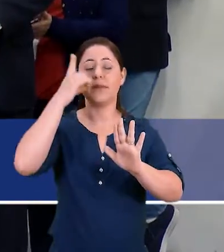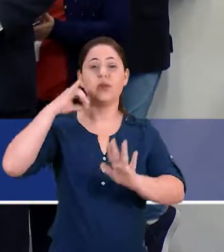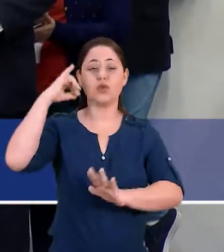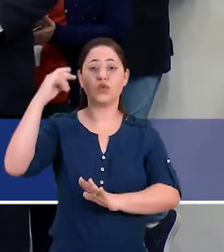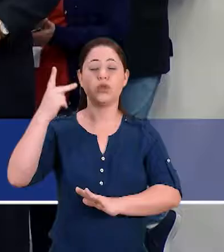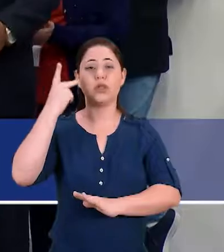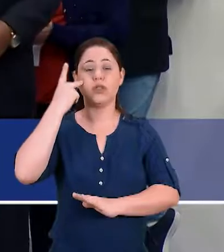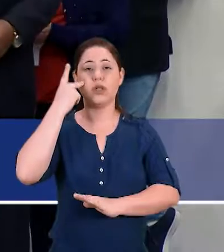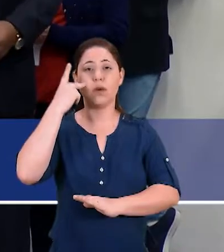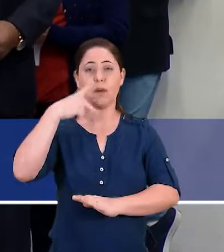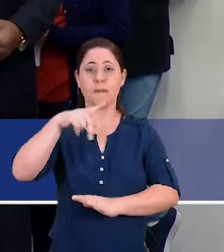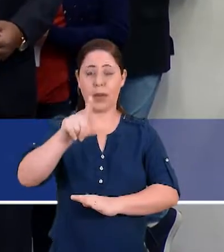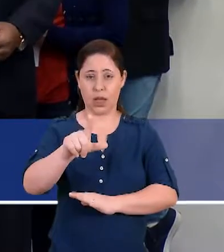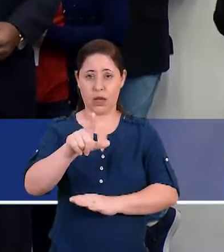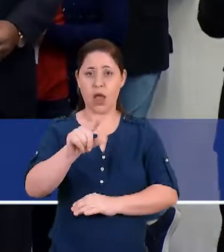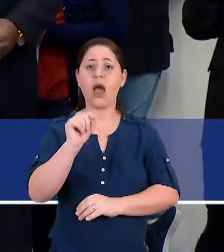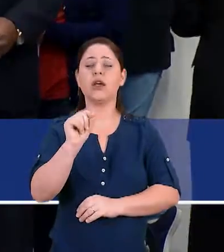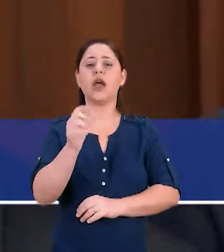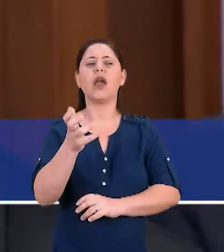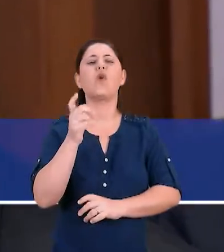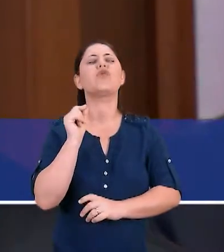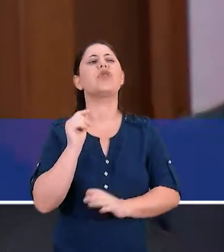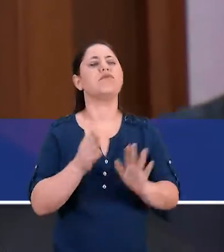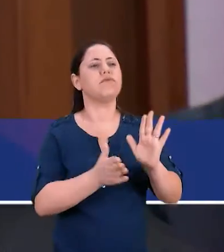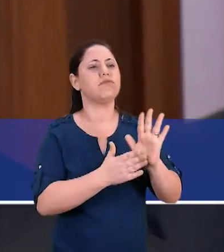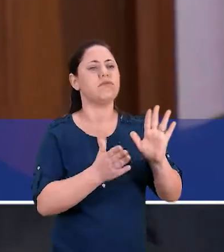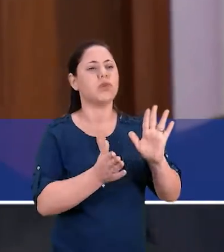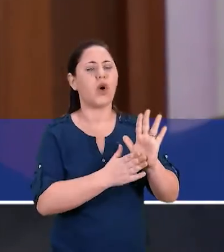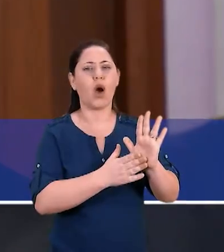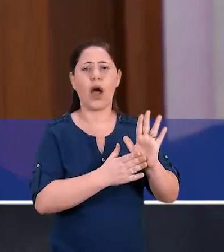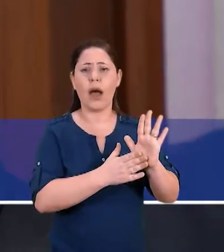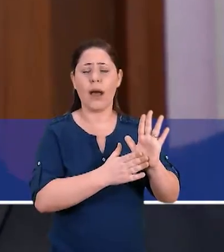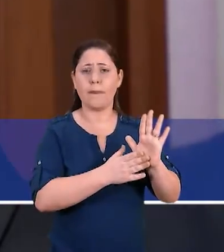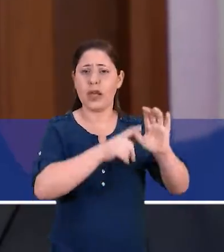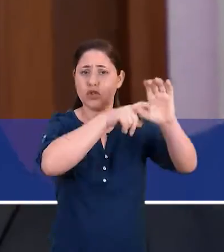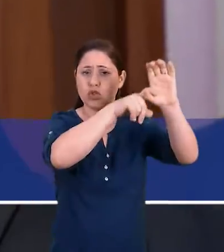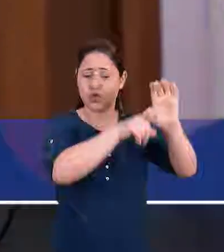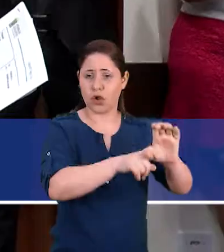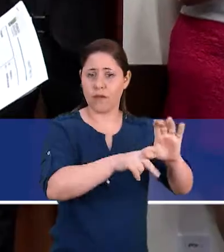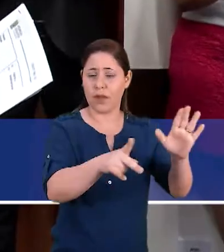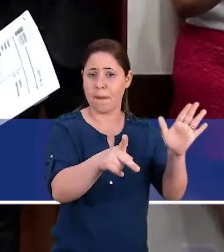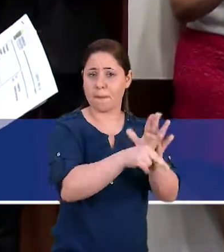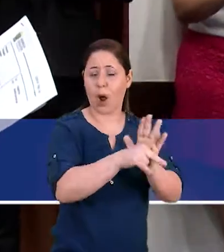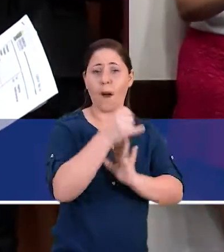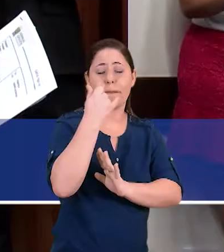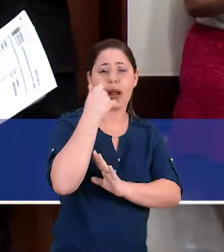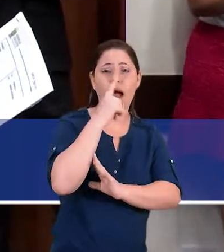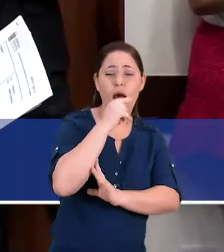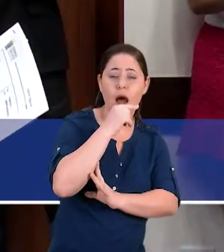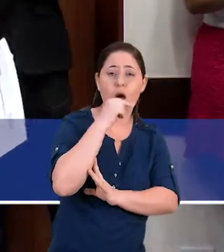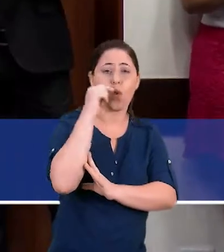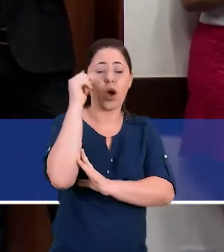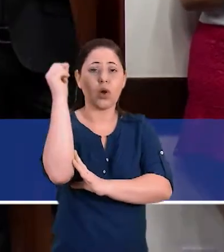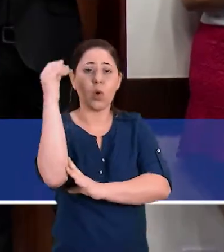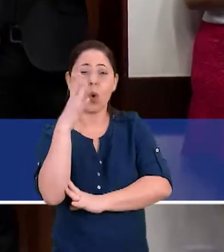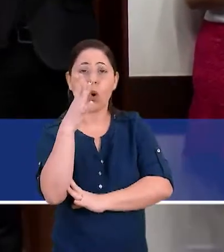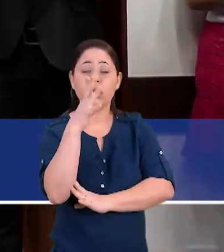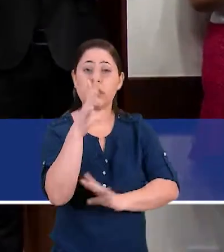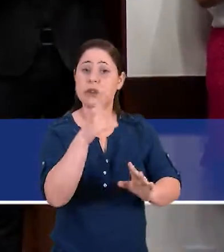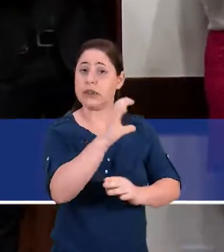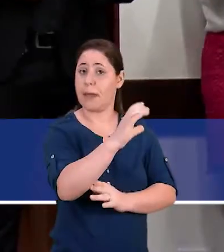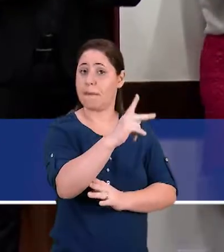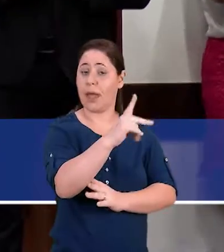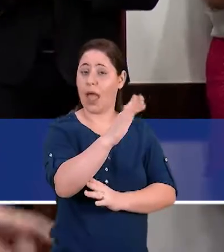apresentado pelo deputado João Henrique, do PL. A proposta prevê que os débitos pendentes devem ser vinculados ao